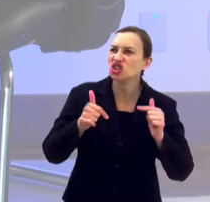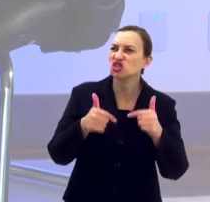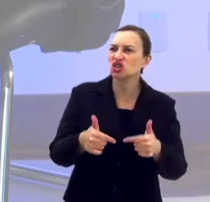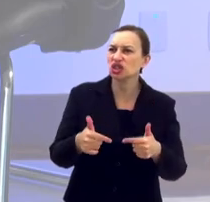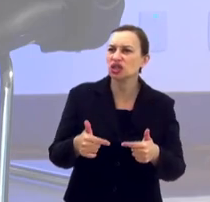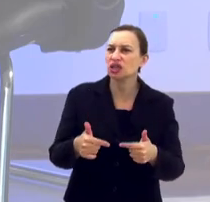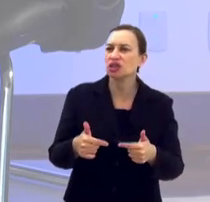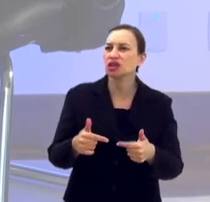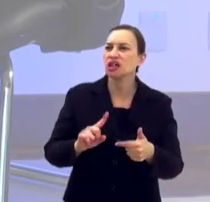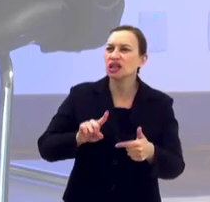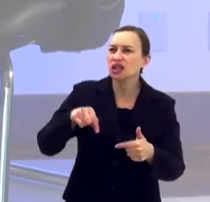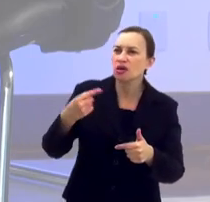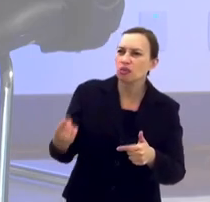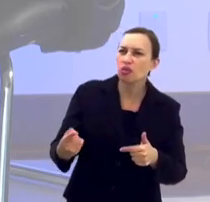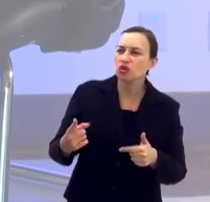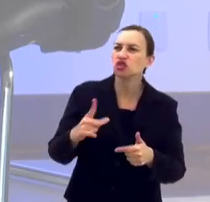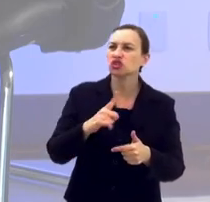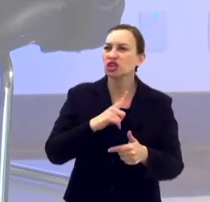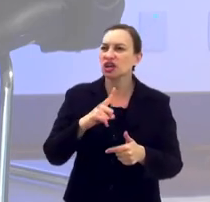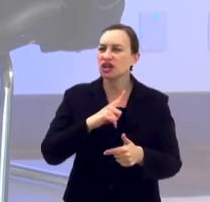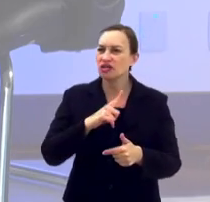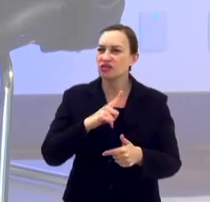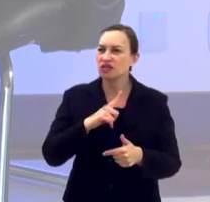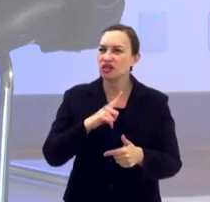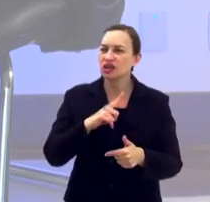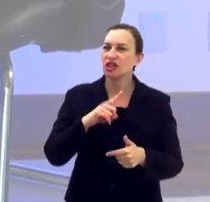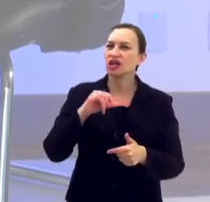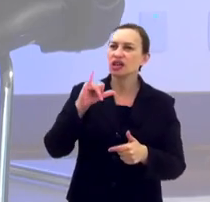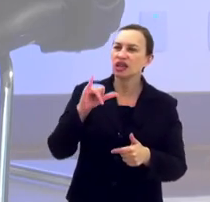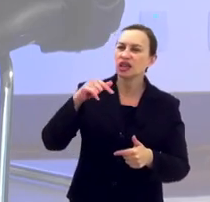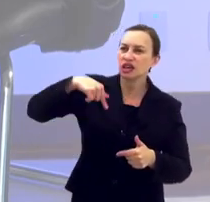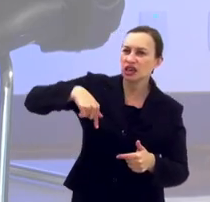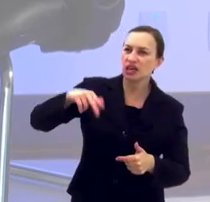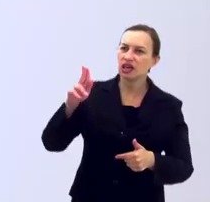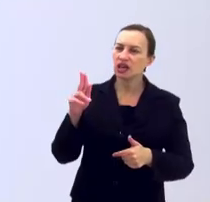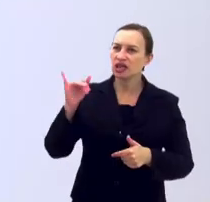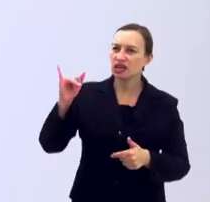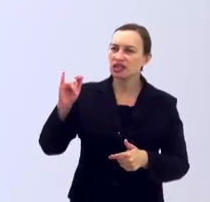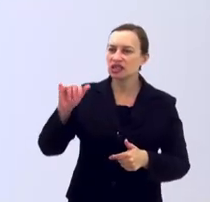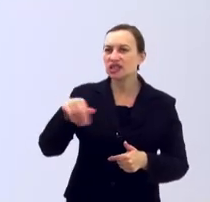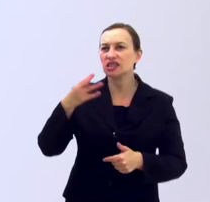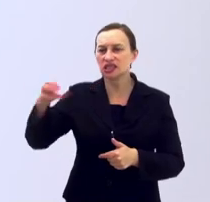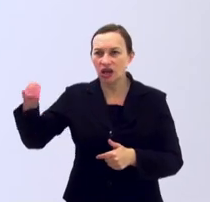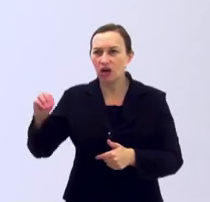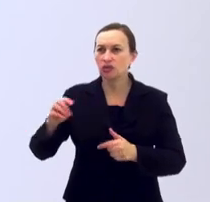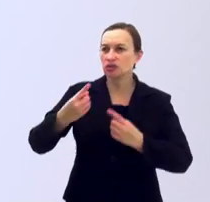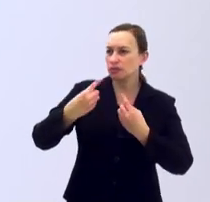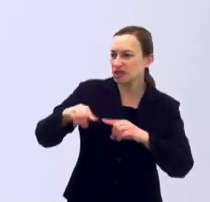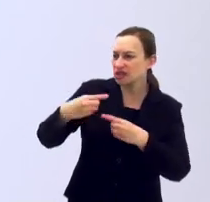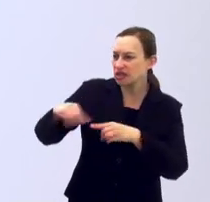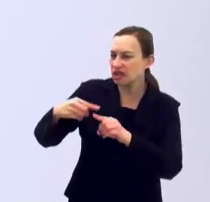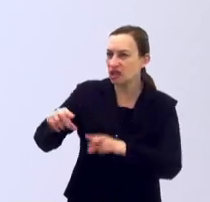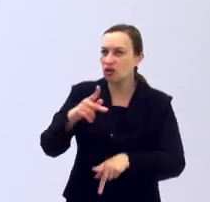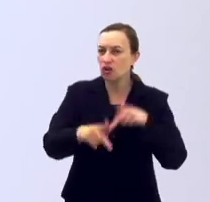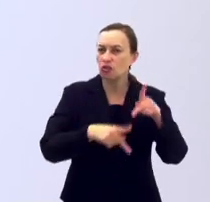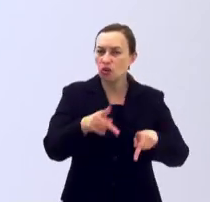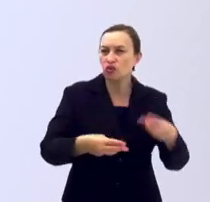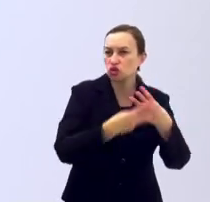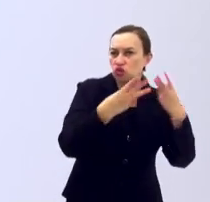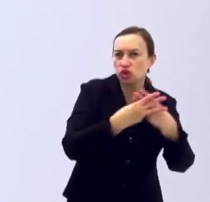reação. Depois até houve a Inquisição, onde também junto se perseguiam os